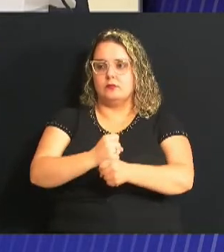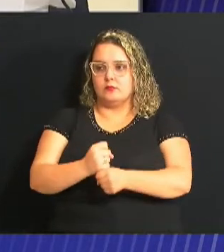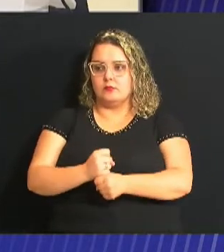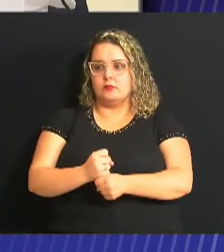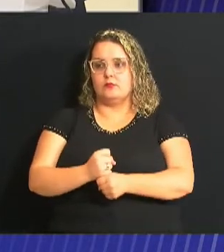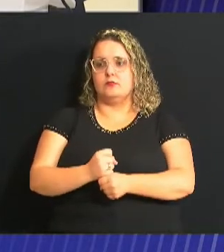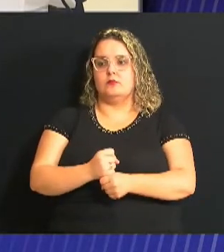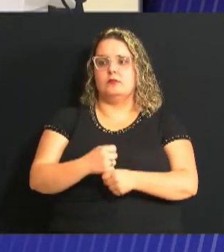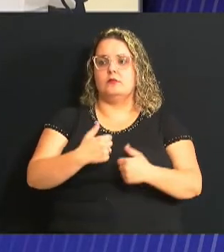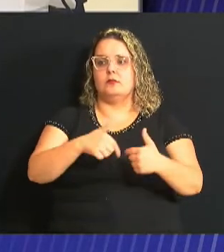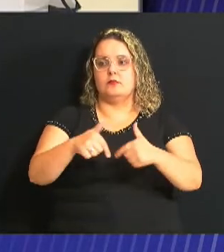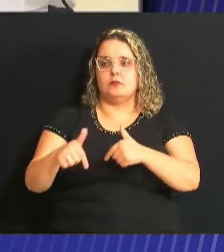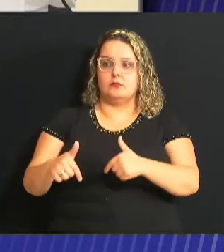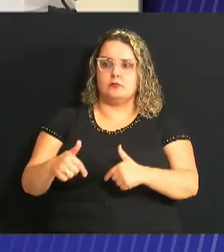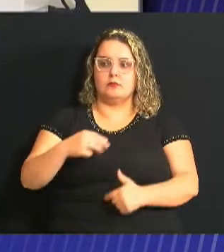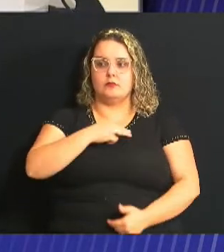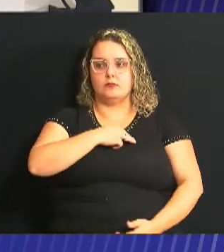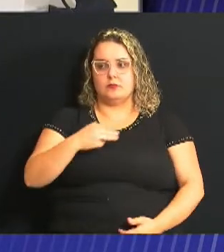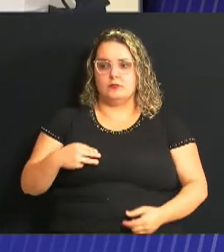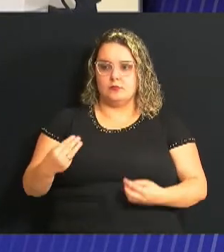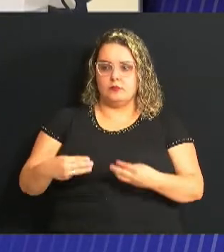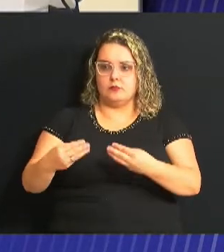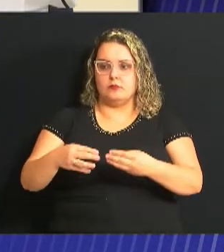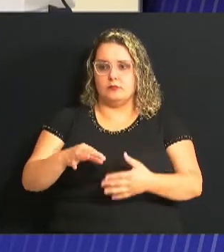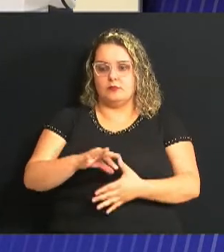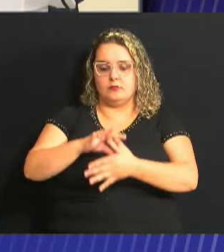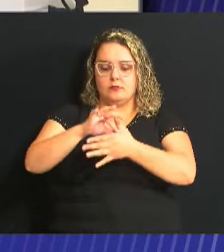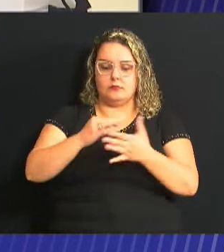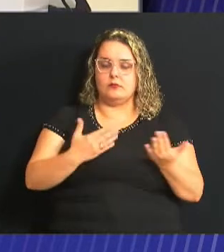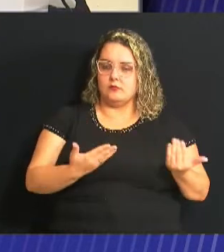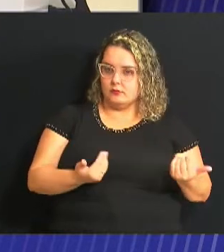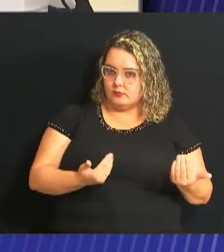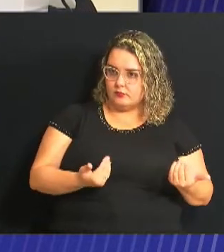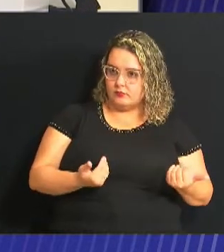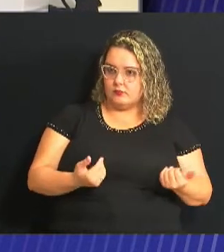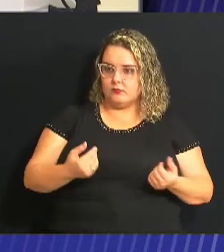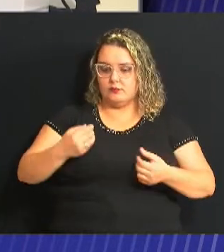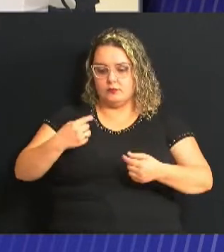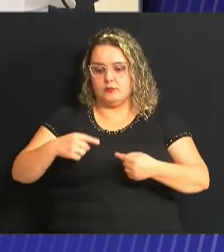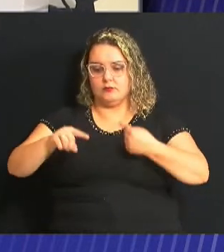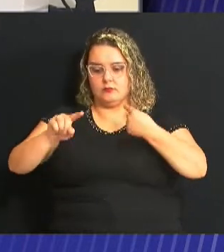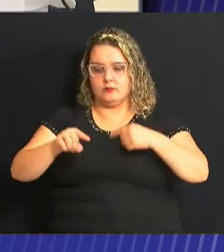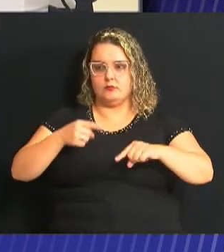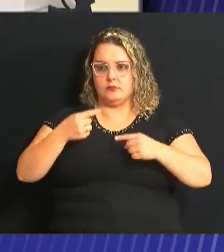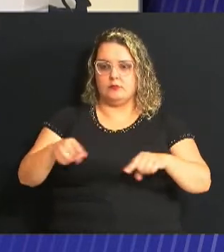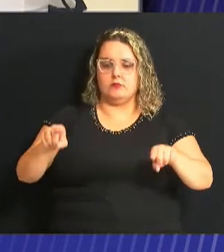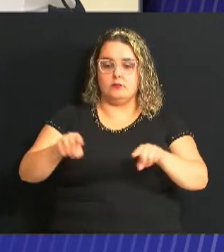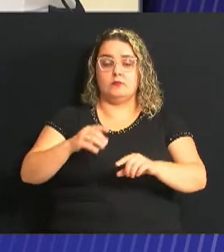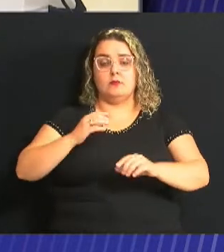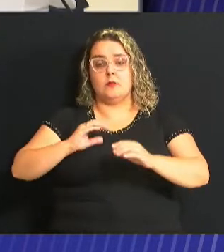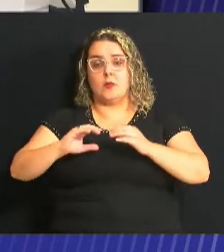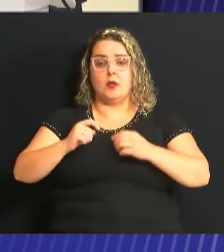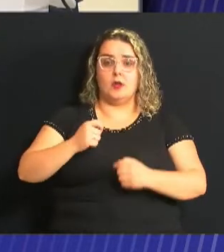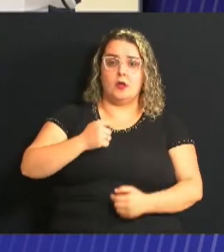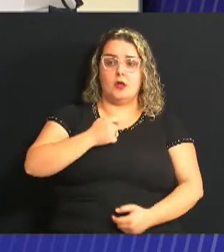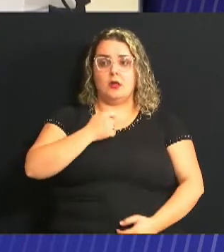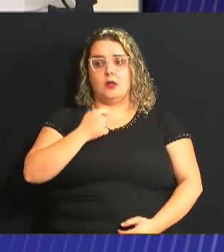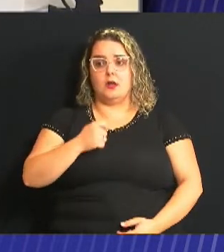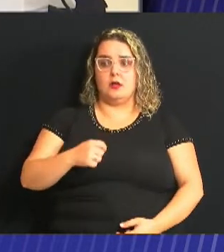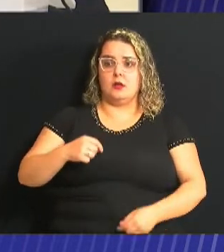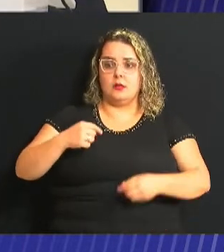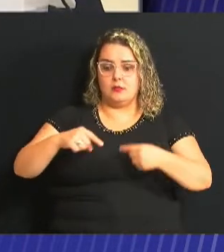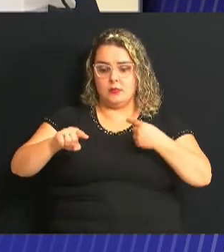seu trabalho ministerial. Foi líder de jovens, maestro do coral, maestro de